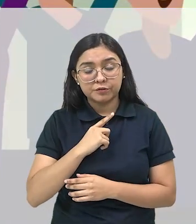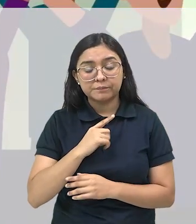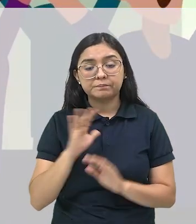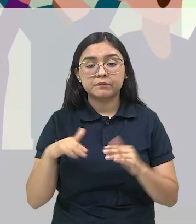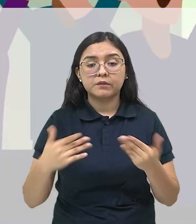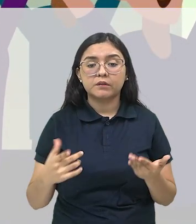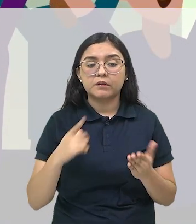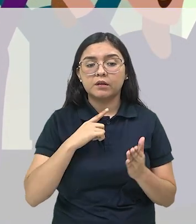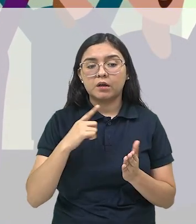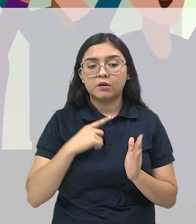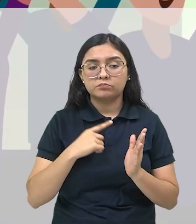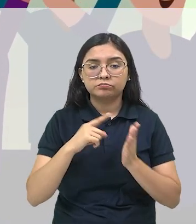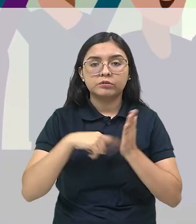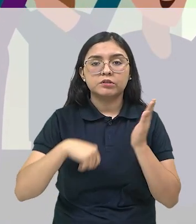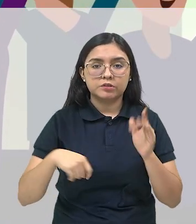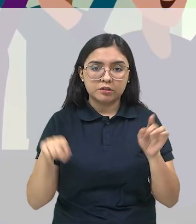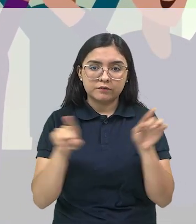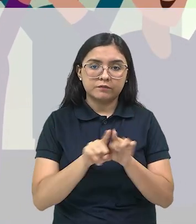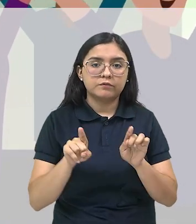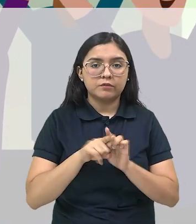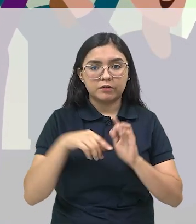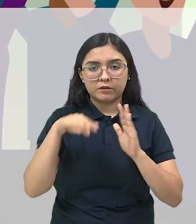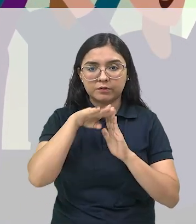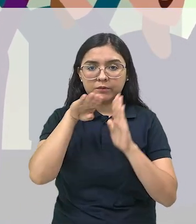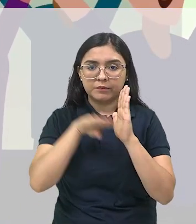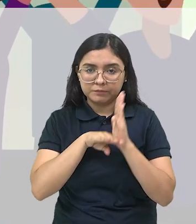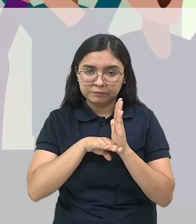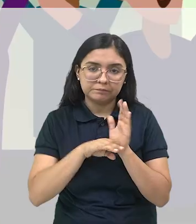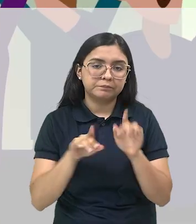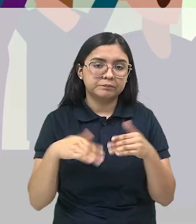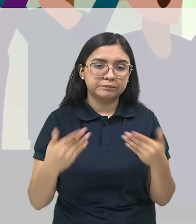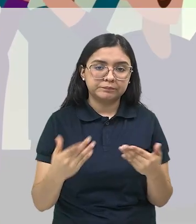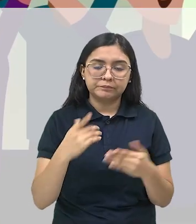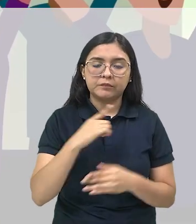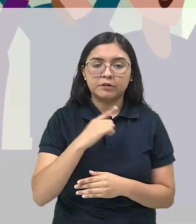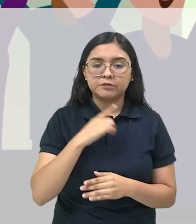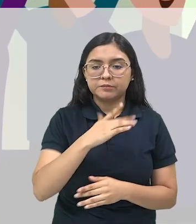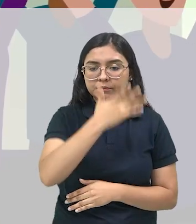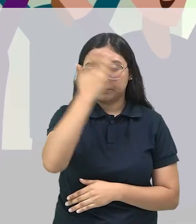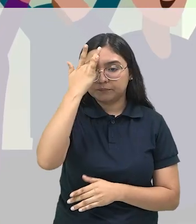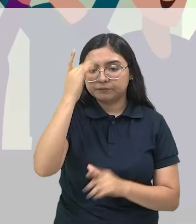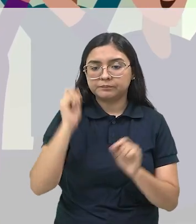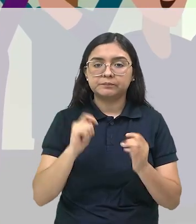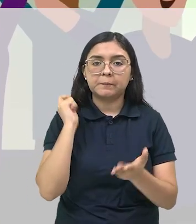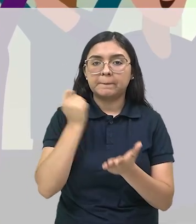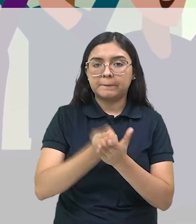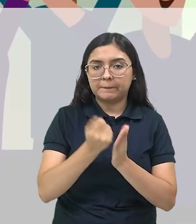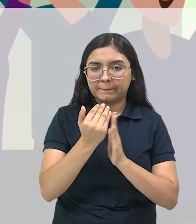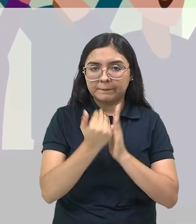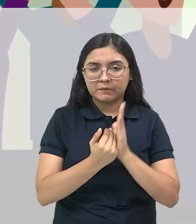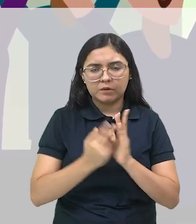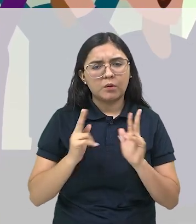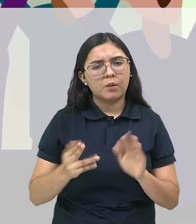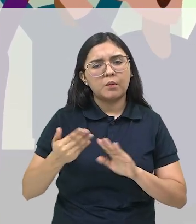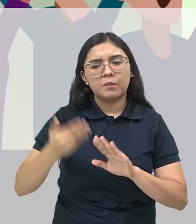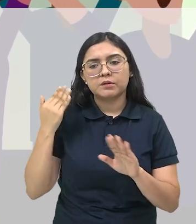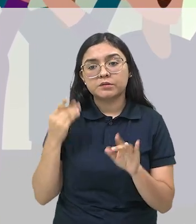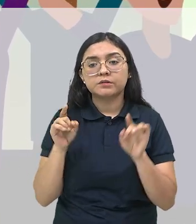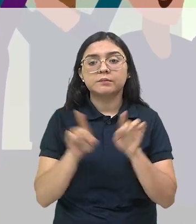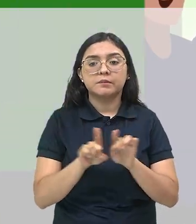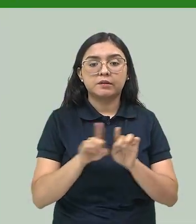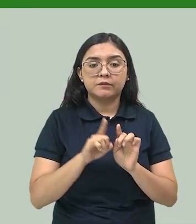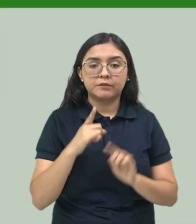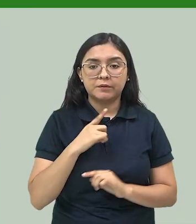as tarifas voltaram a ficar baixas, fazendo as pessoas pagarem menos como era antes. E ainda teve